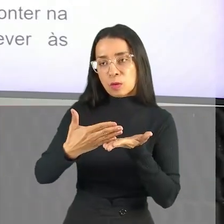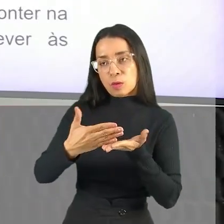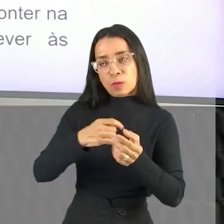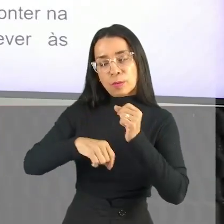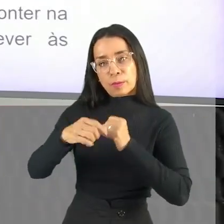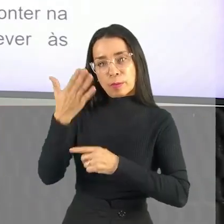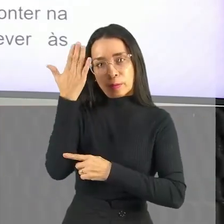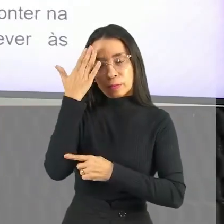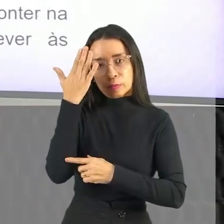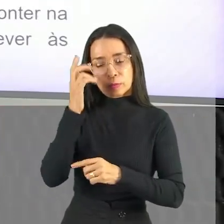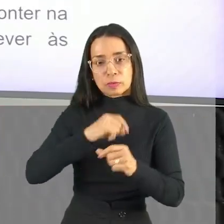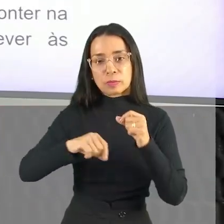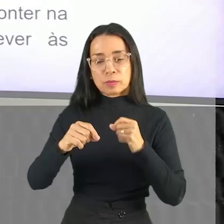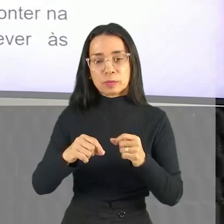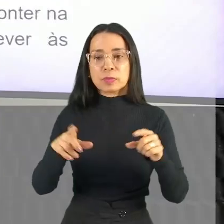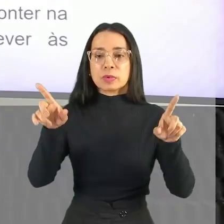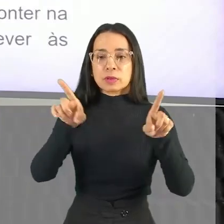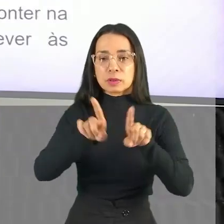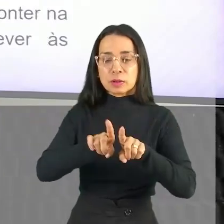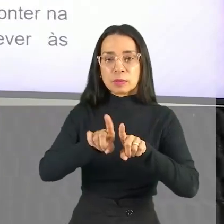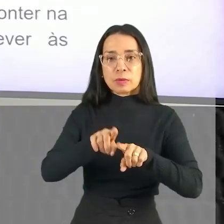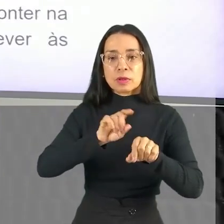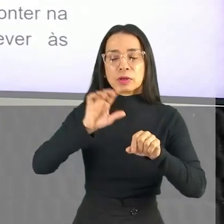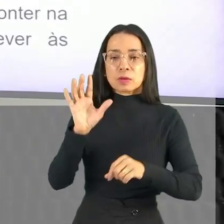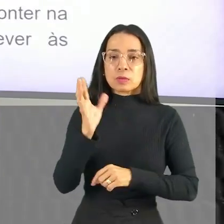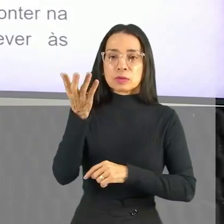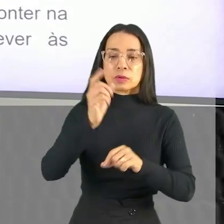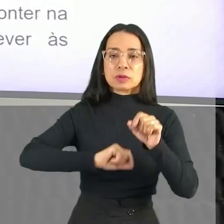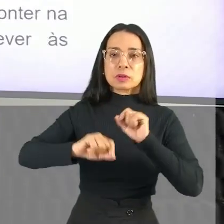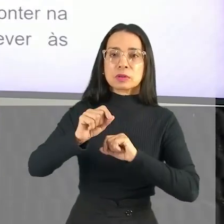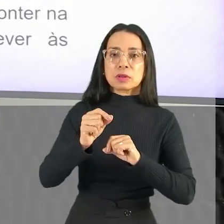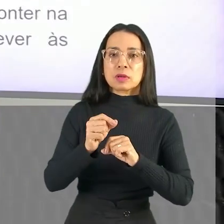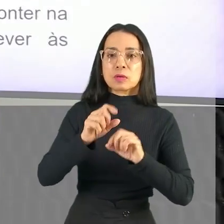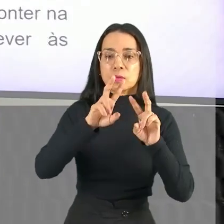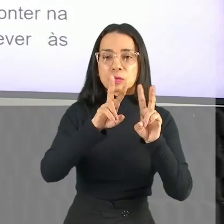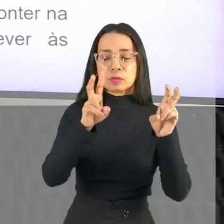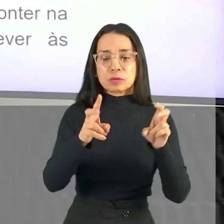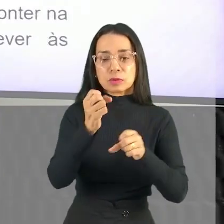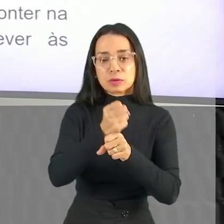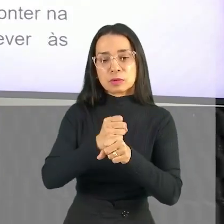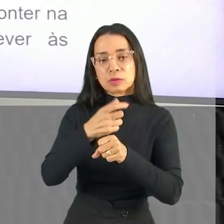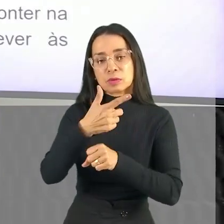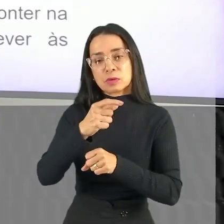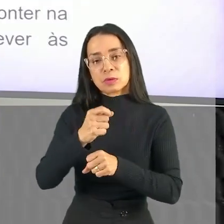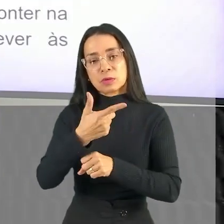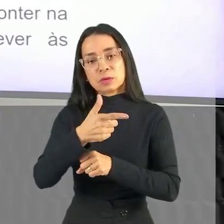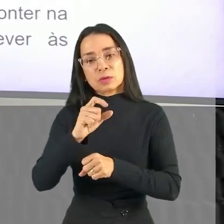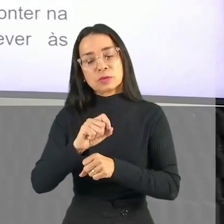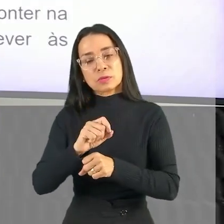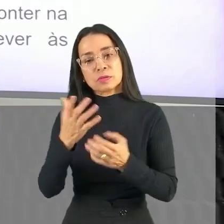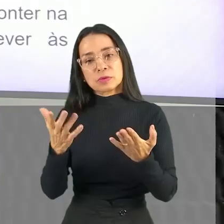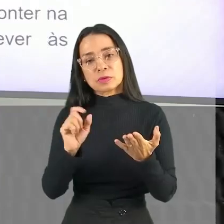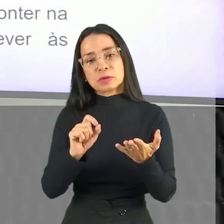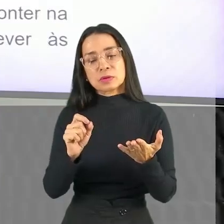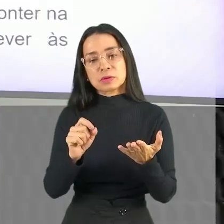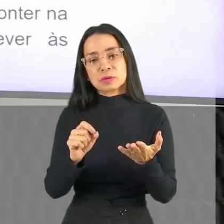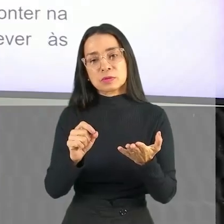entendimento. A mesma coisa aconteceu quando o tema, lá em 2020, falou sobre o